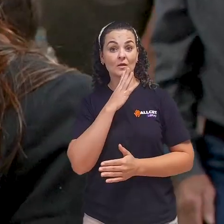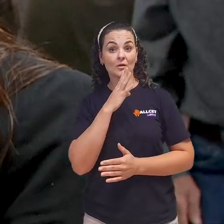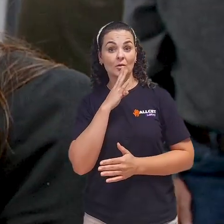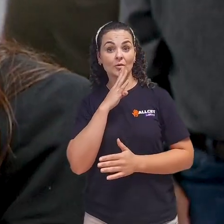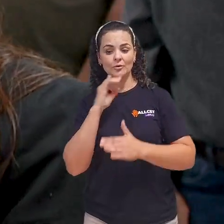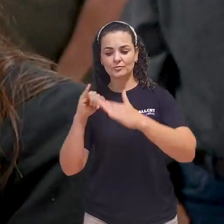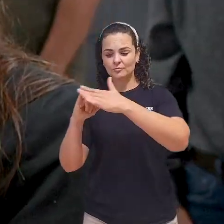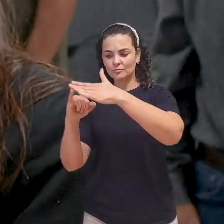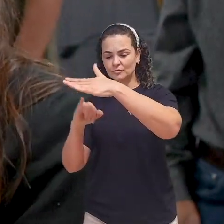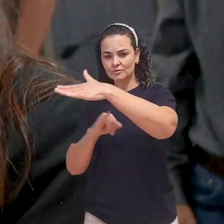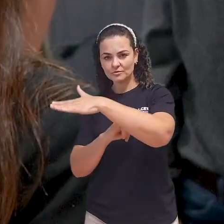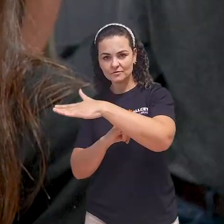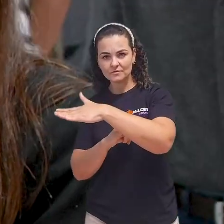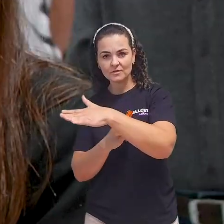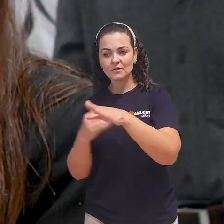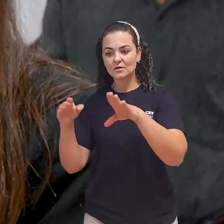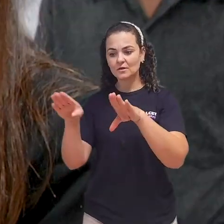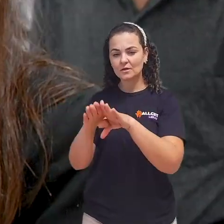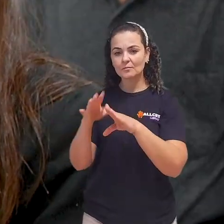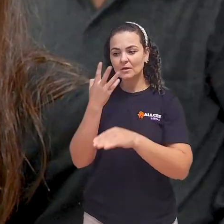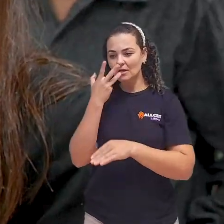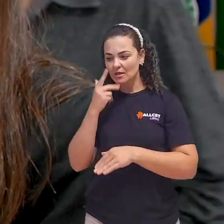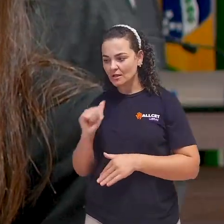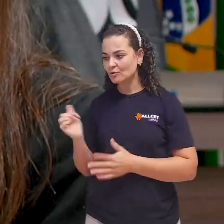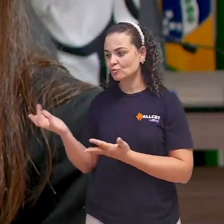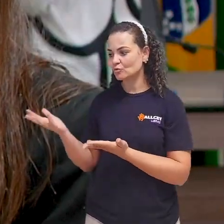tanto dessas famílias como do serviço.